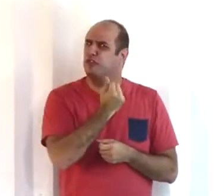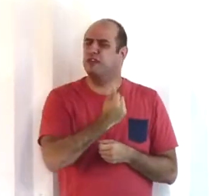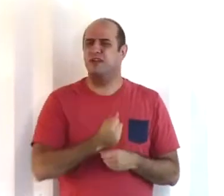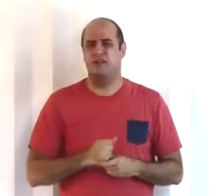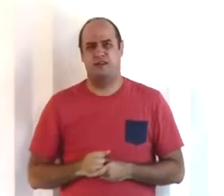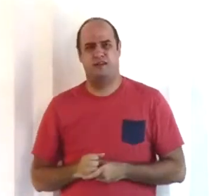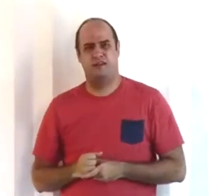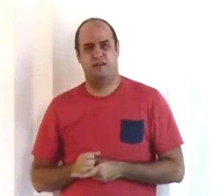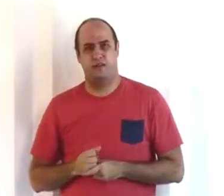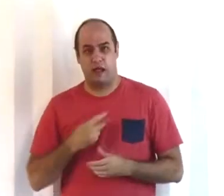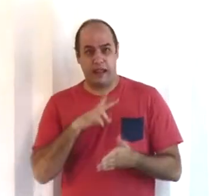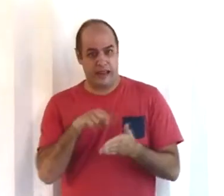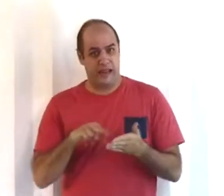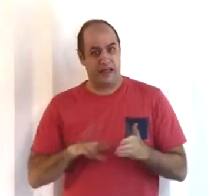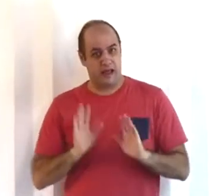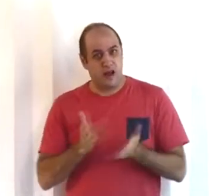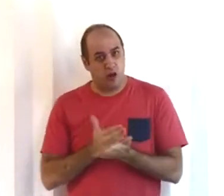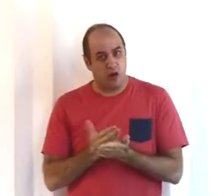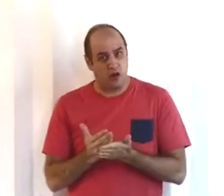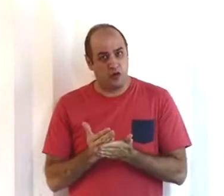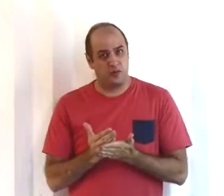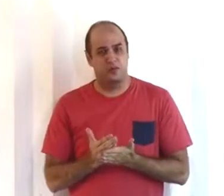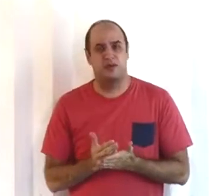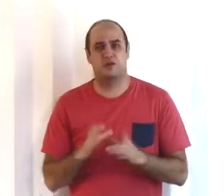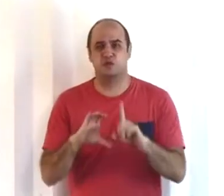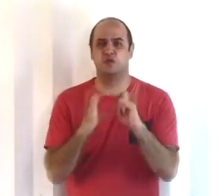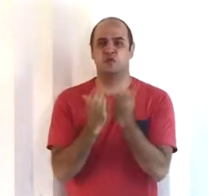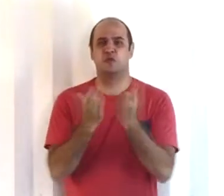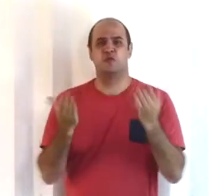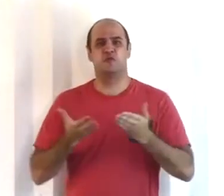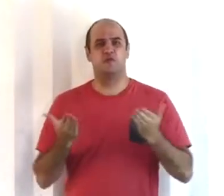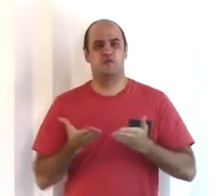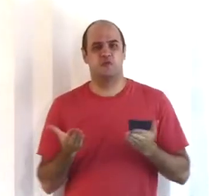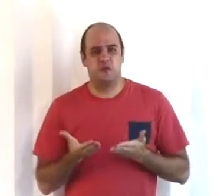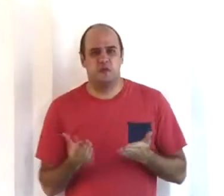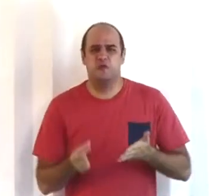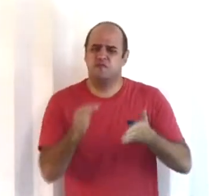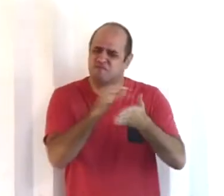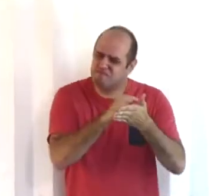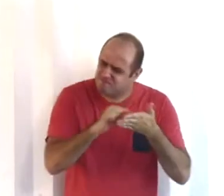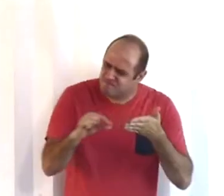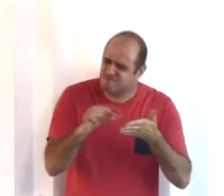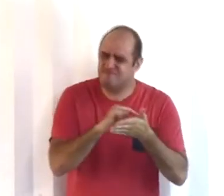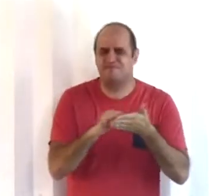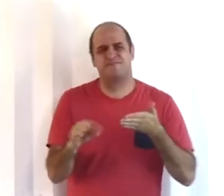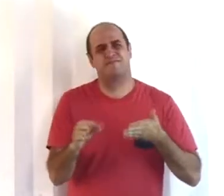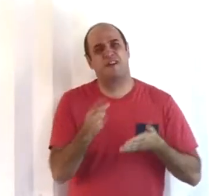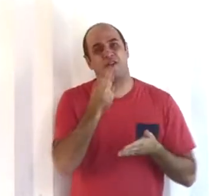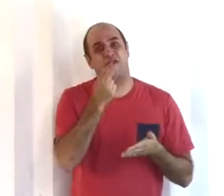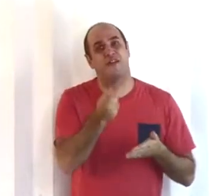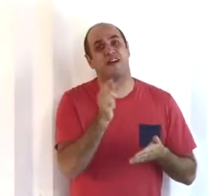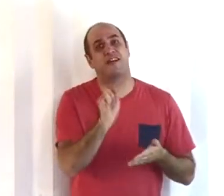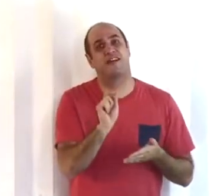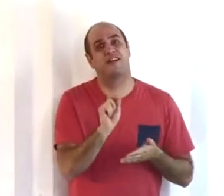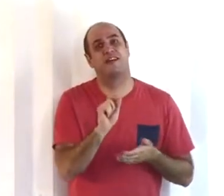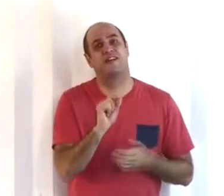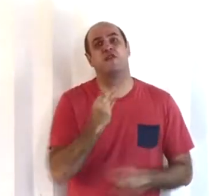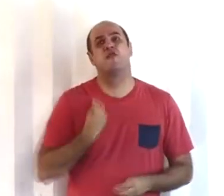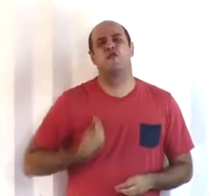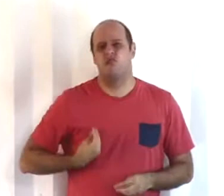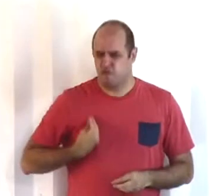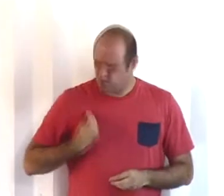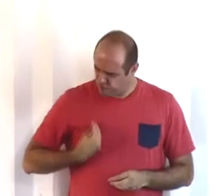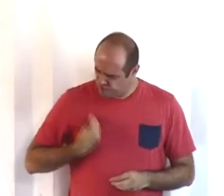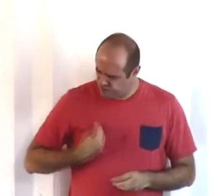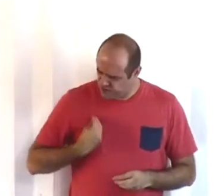Eu acabei de ler no comecinho do culto de hoje, uma dessas passagens, está escrito assim: vivei